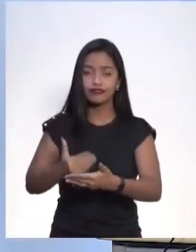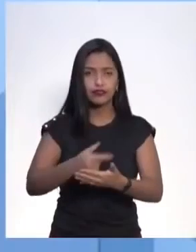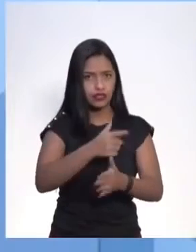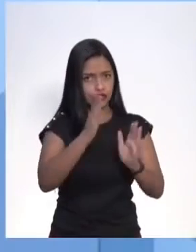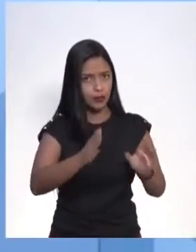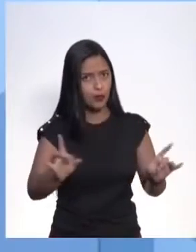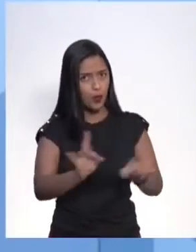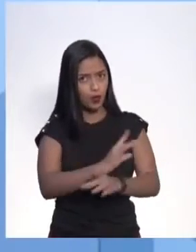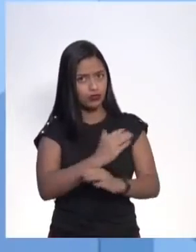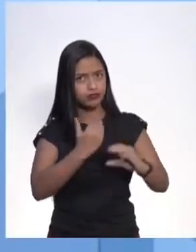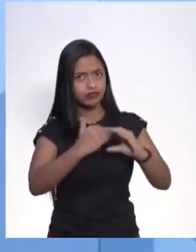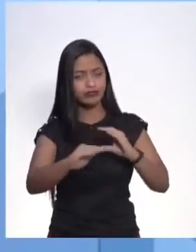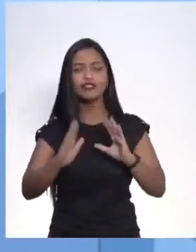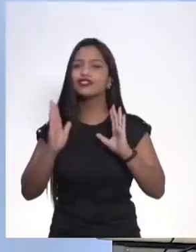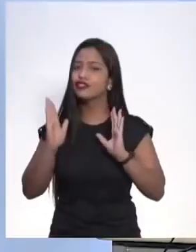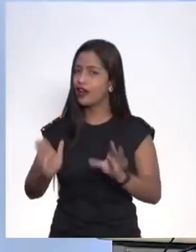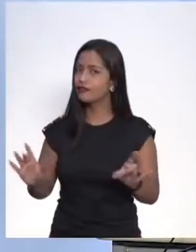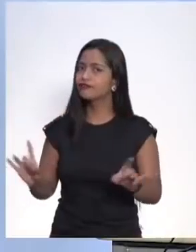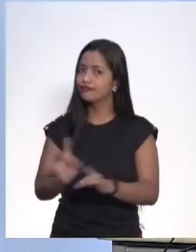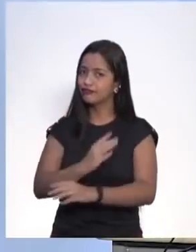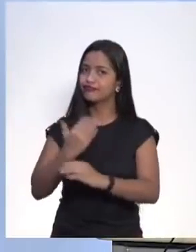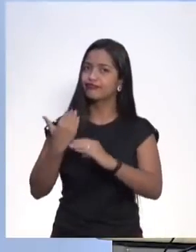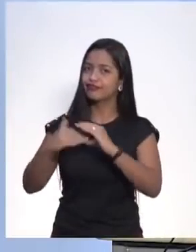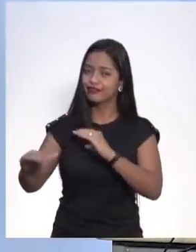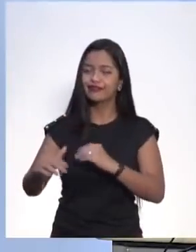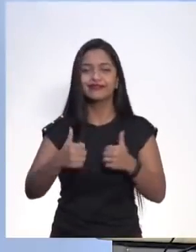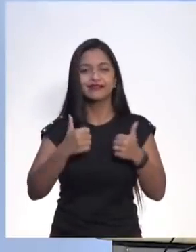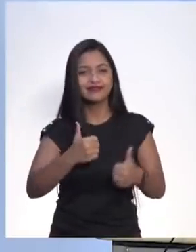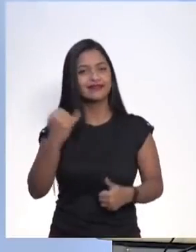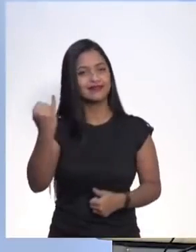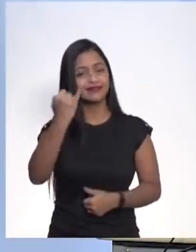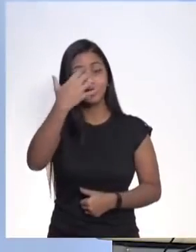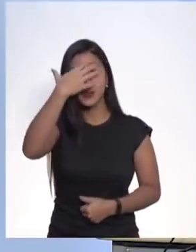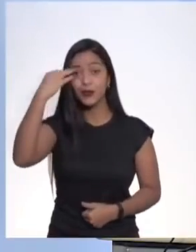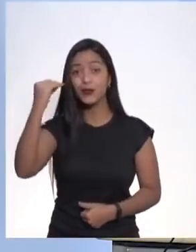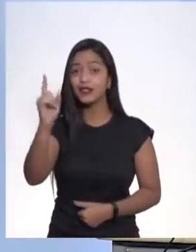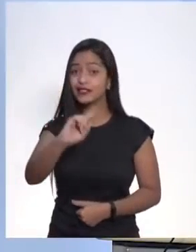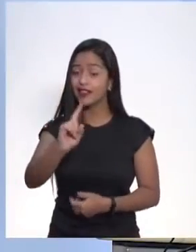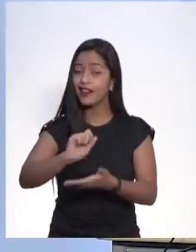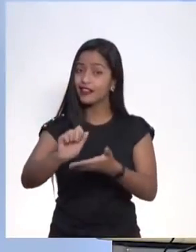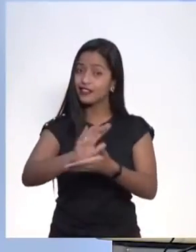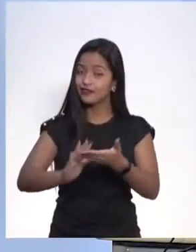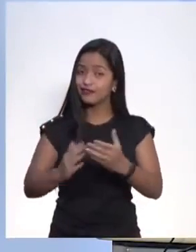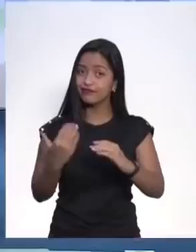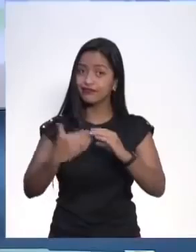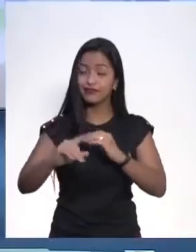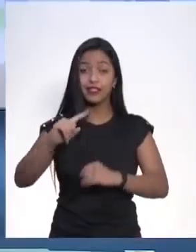suas, né? Eu já. Ah, que bom, é muito importante. Então, não deixem de entregar as atividades. Até